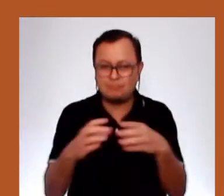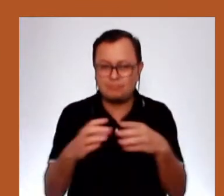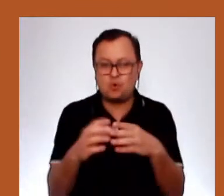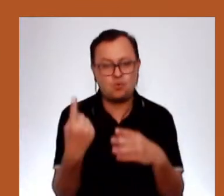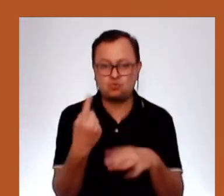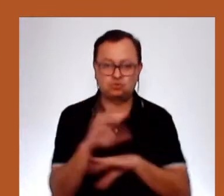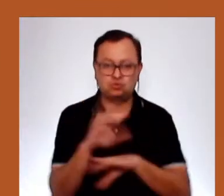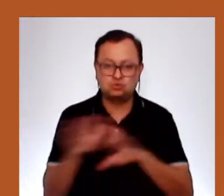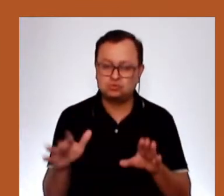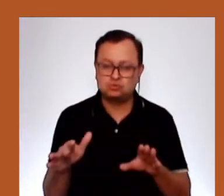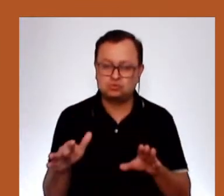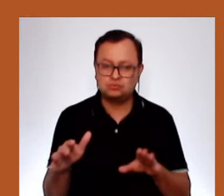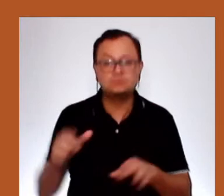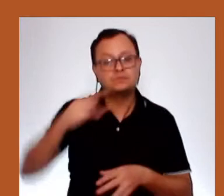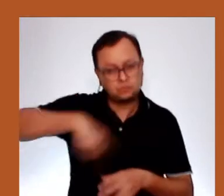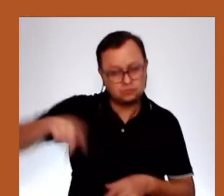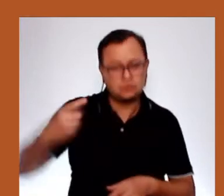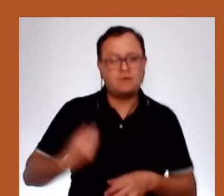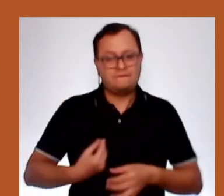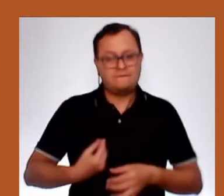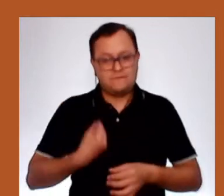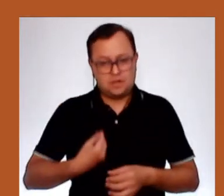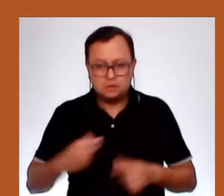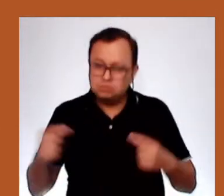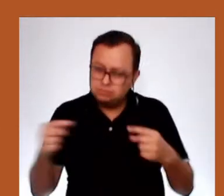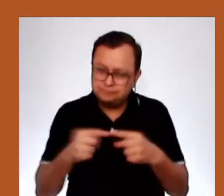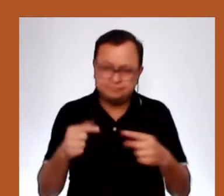nós preconizamos. E é em